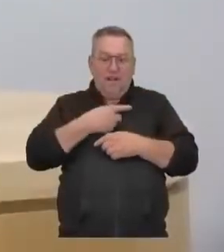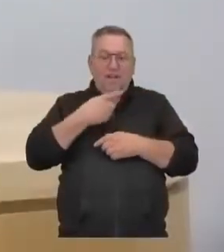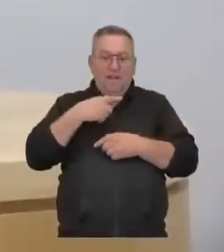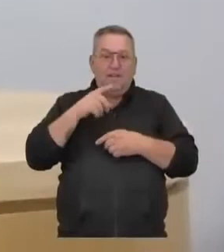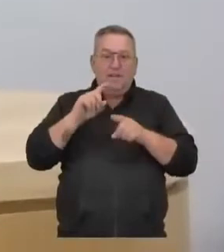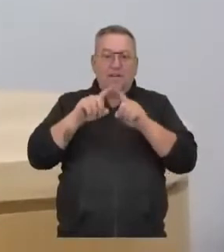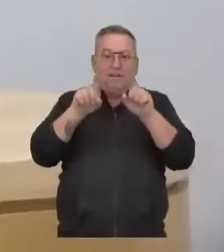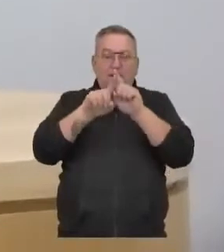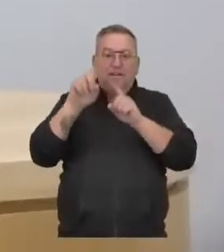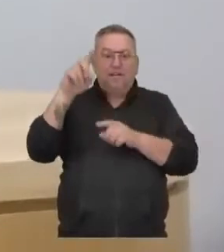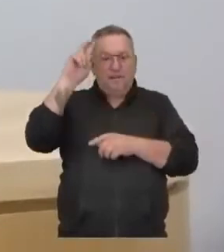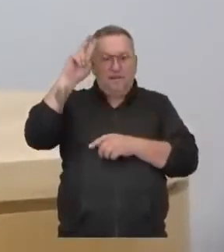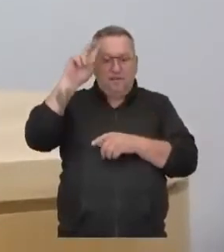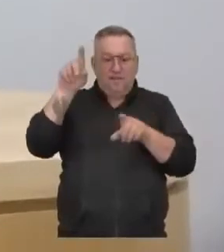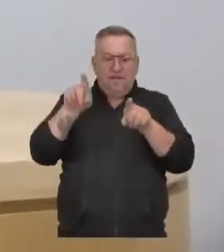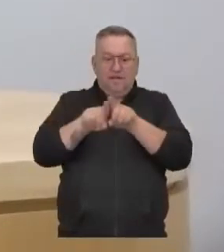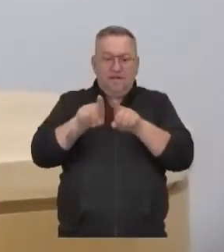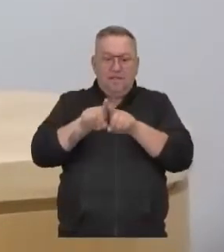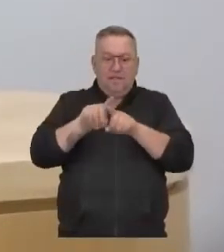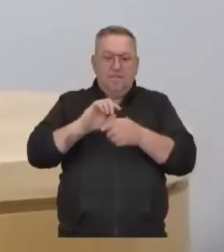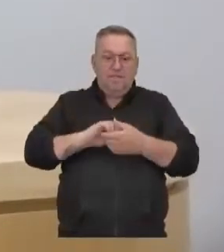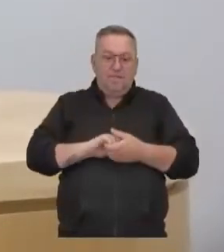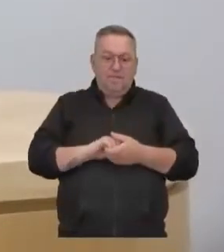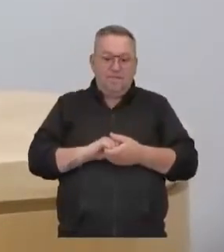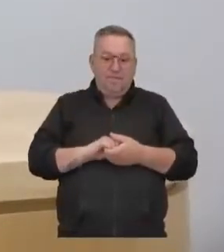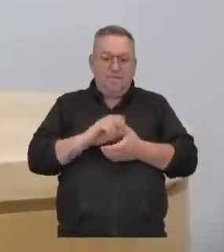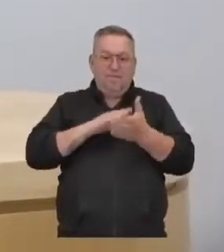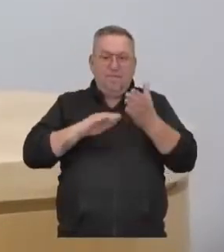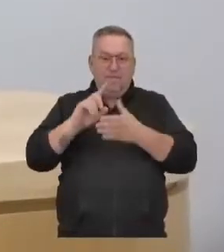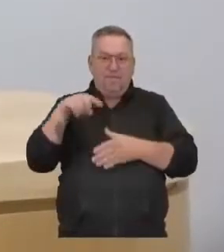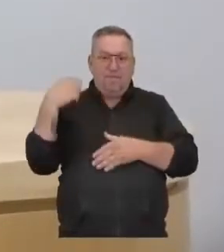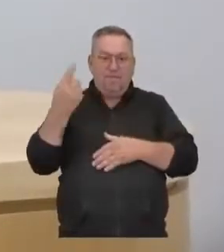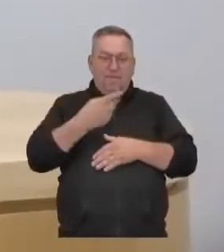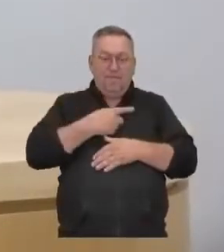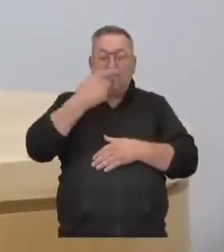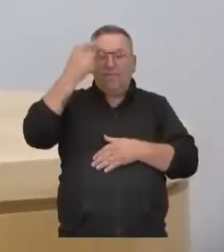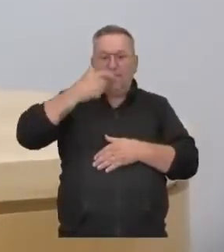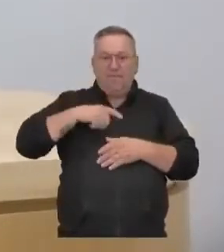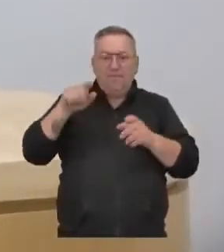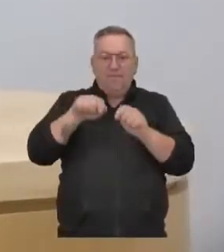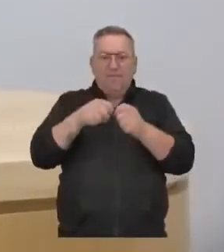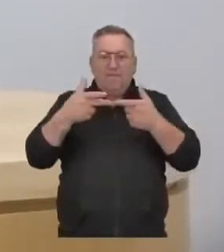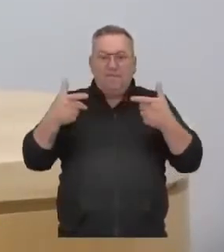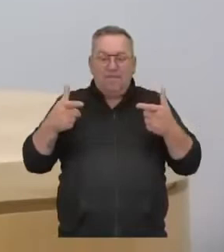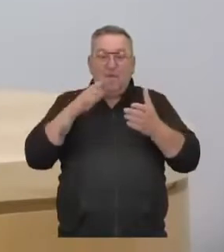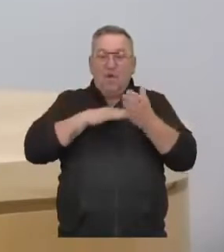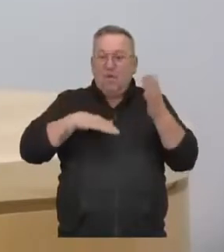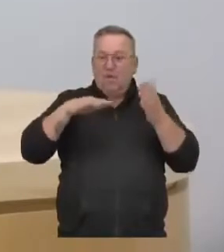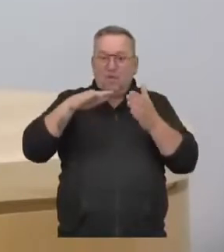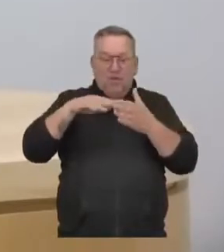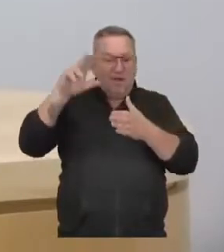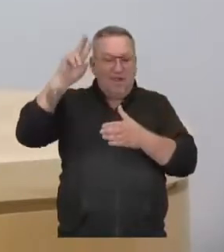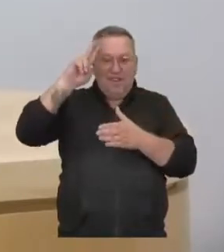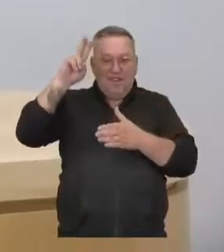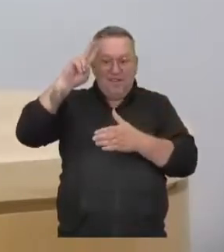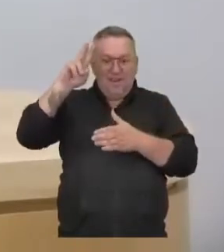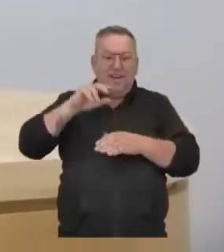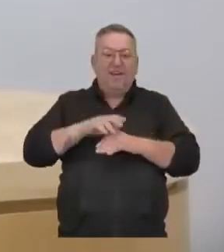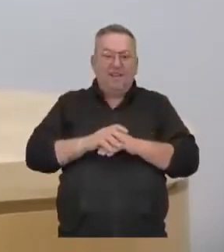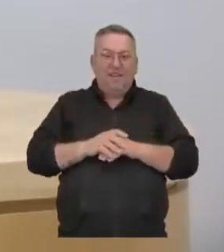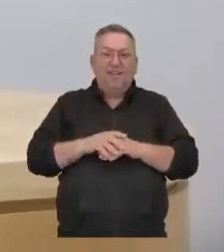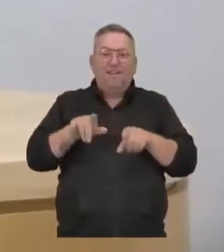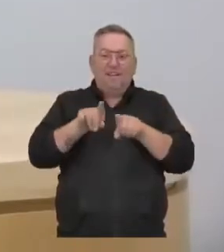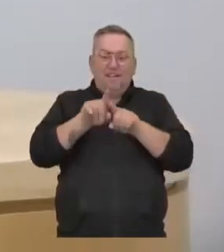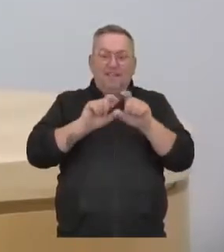Sim. Aliás, que todos nós somos um produto de todas essas histórias, né? Sim. De todos